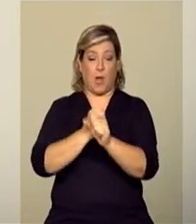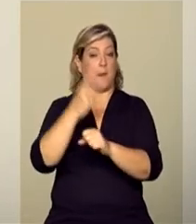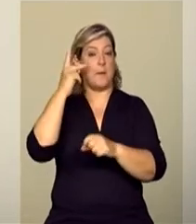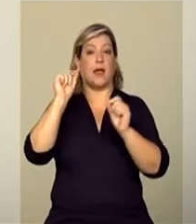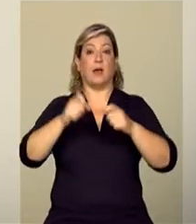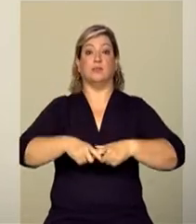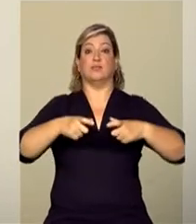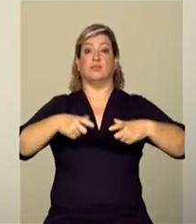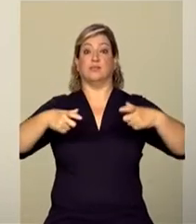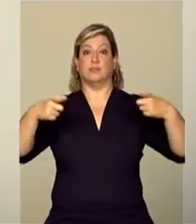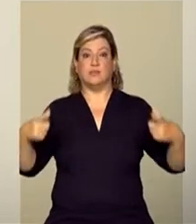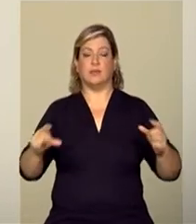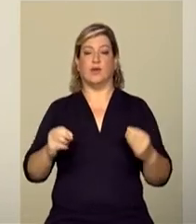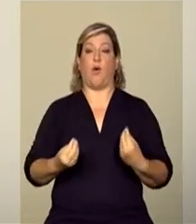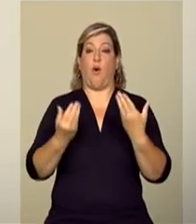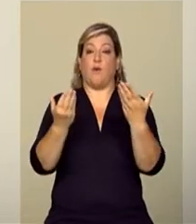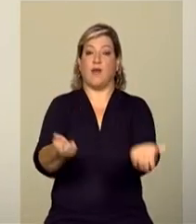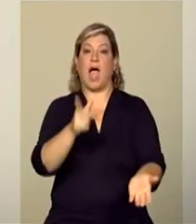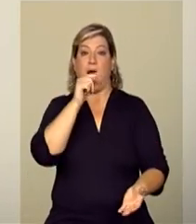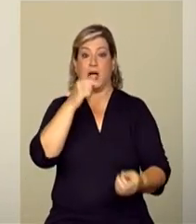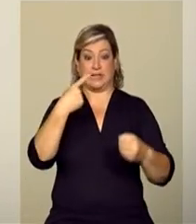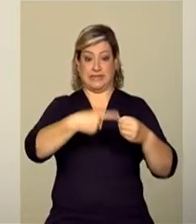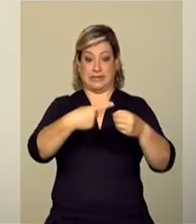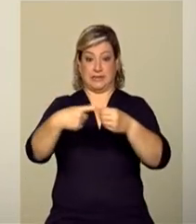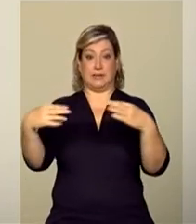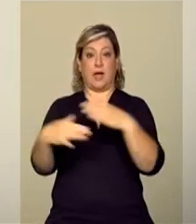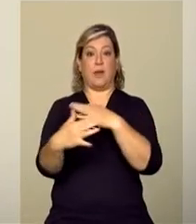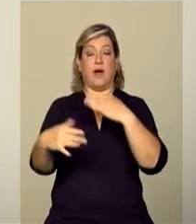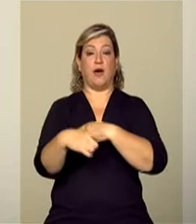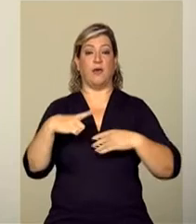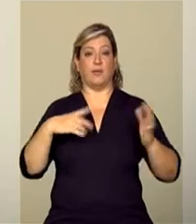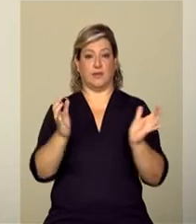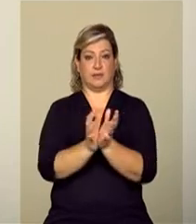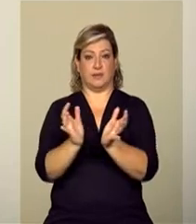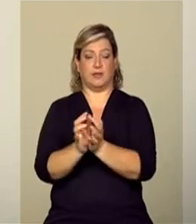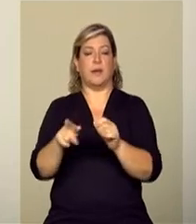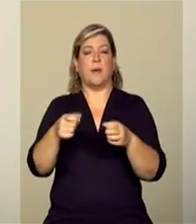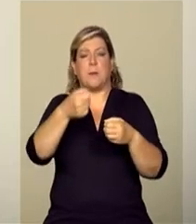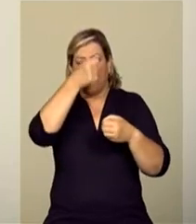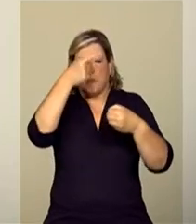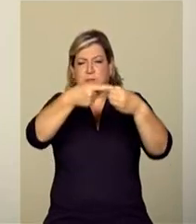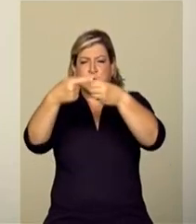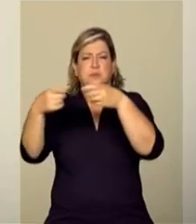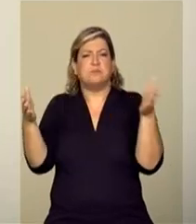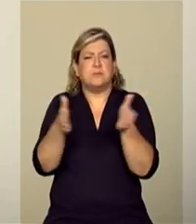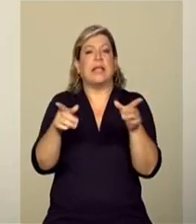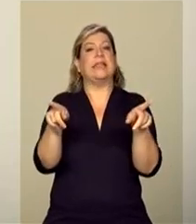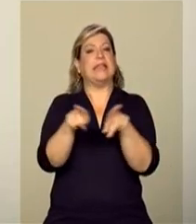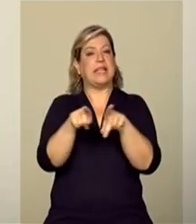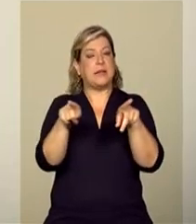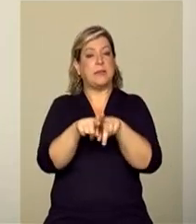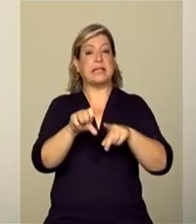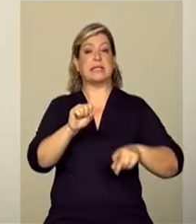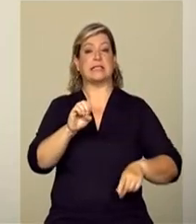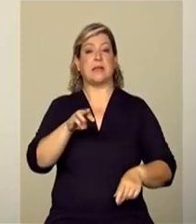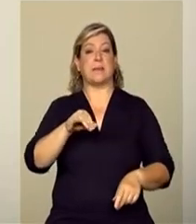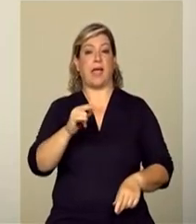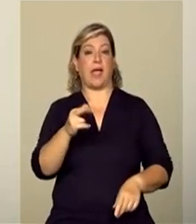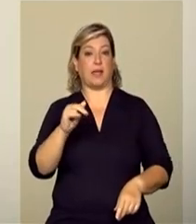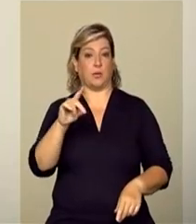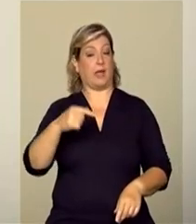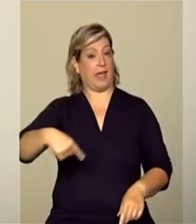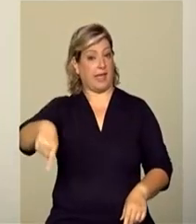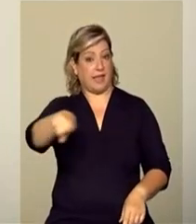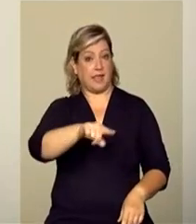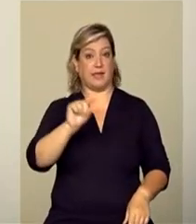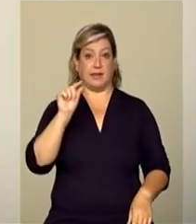a oferta de água tanto nas grandes cidades como nos pequenos municípios da região do semiárido que são